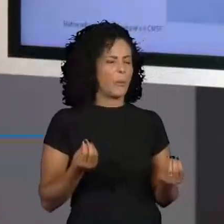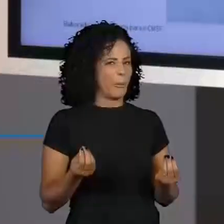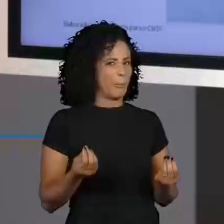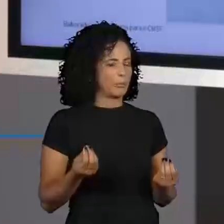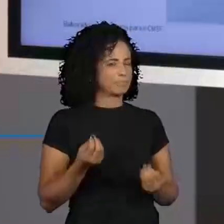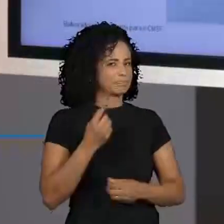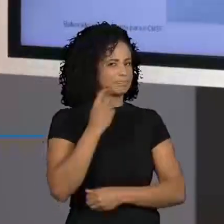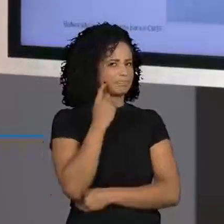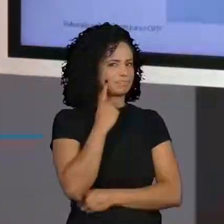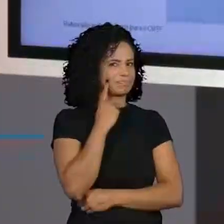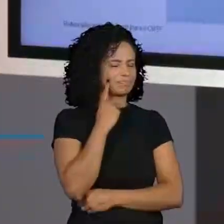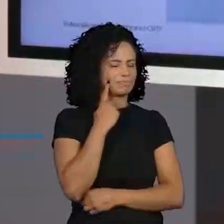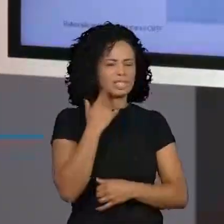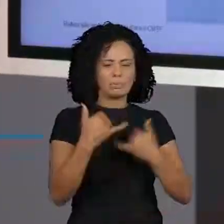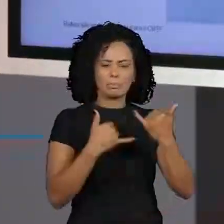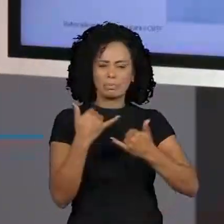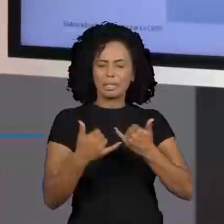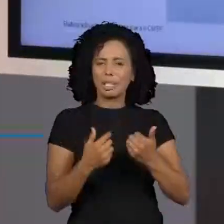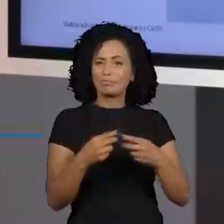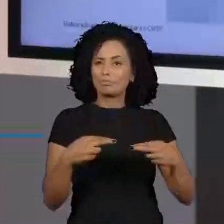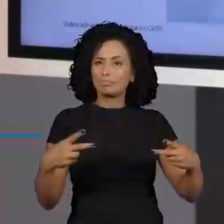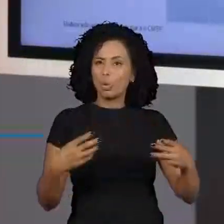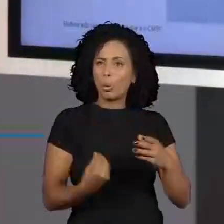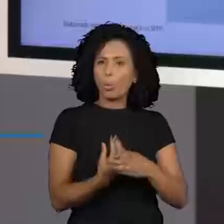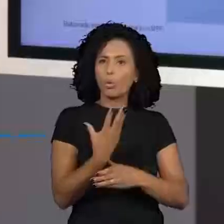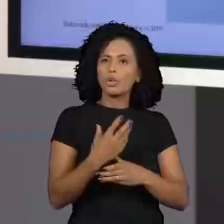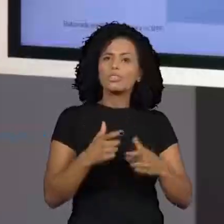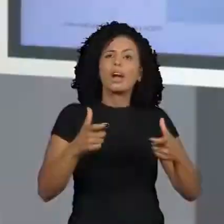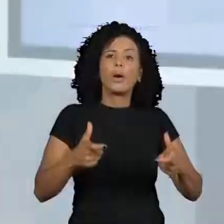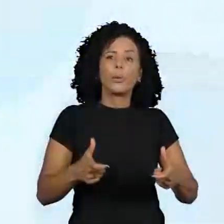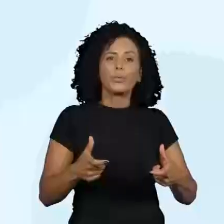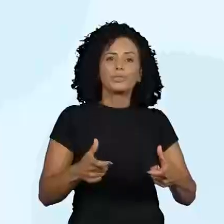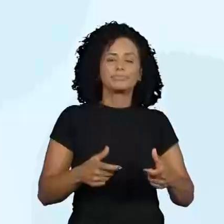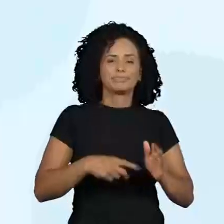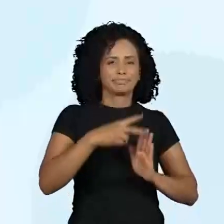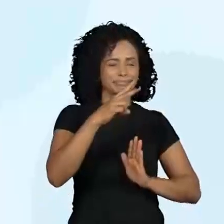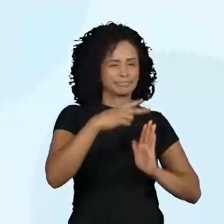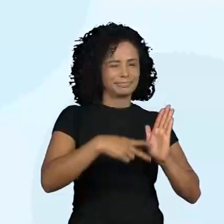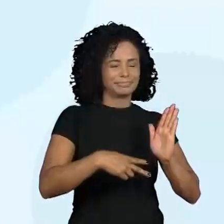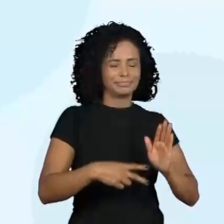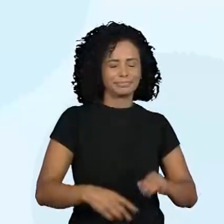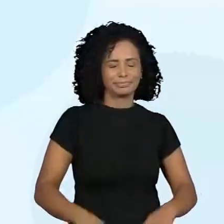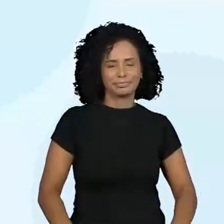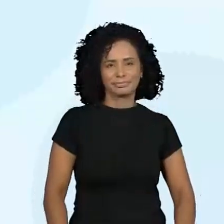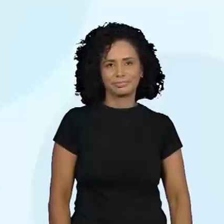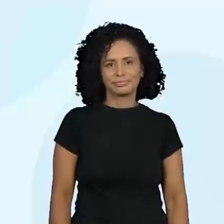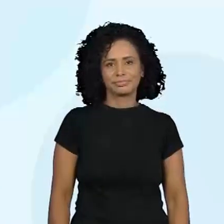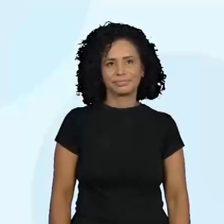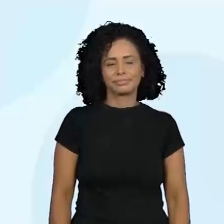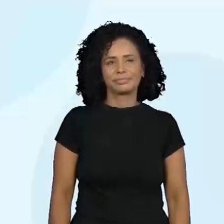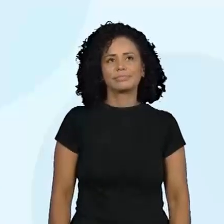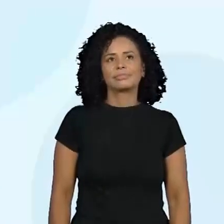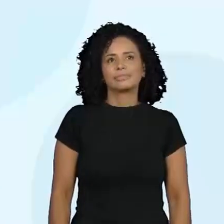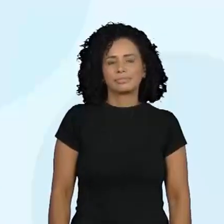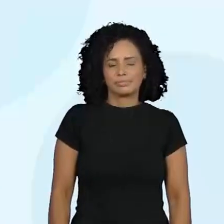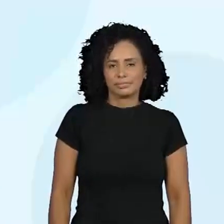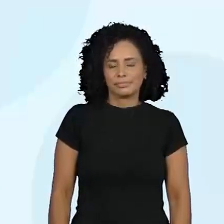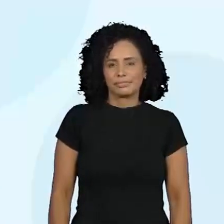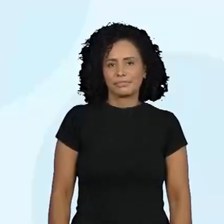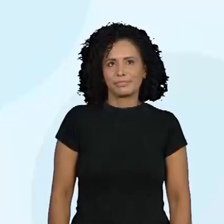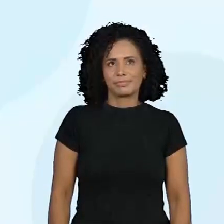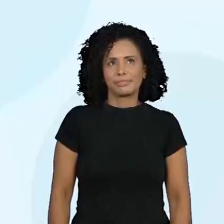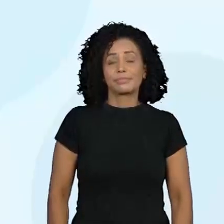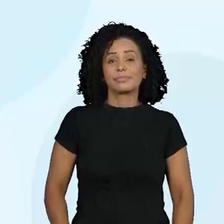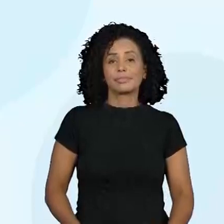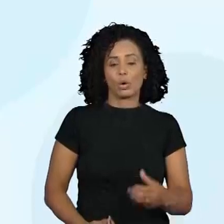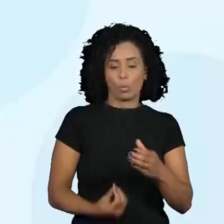tiveram uma origem. Então o texto vai abordar isso. Então vamos à leitura. Vamos lá. Olha só, origem da pipa.